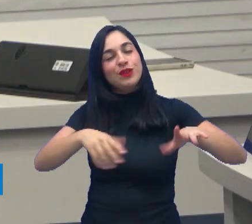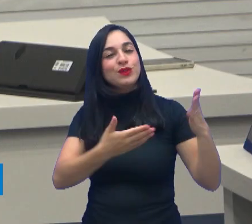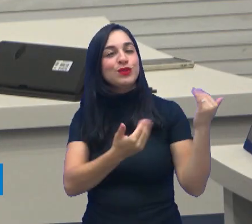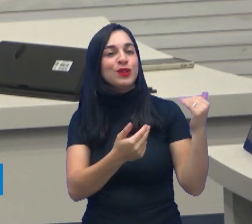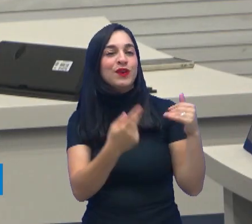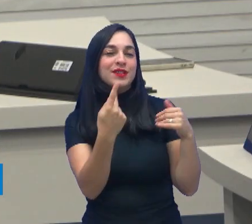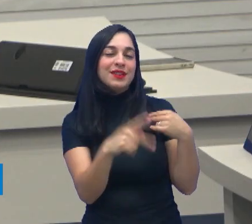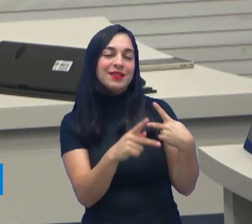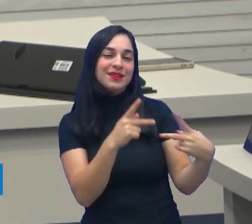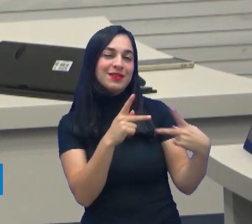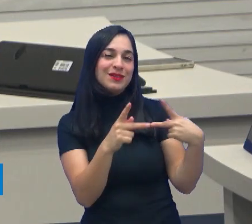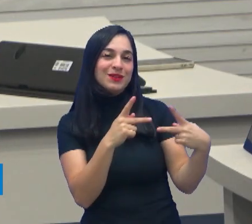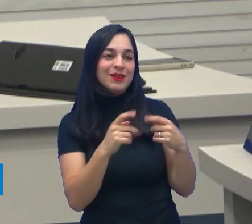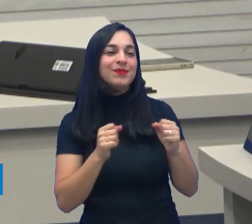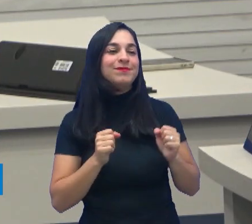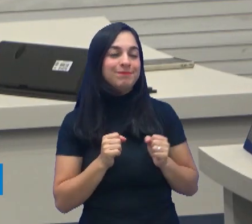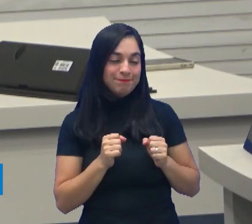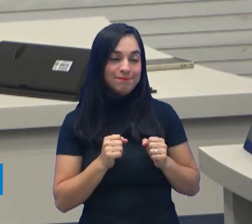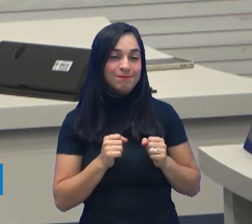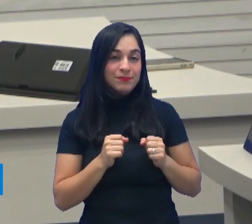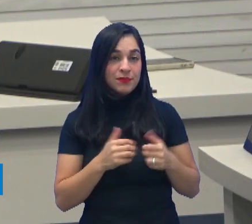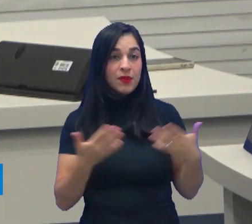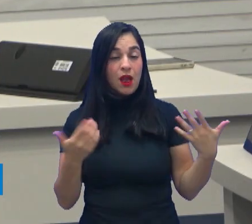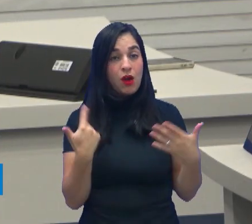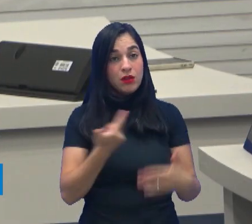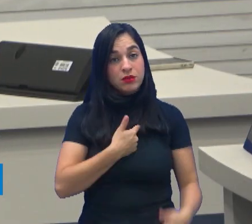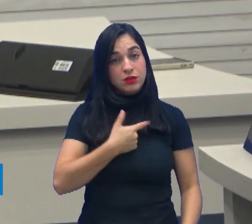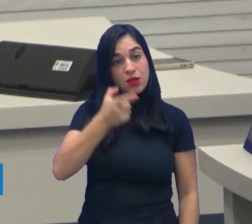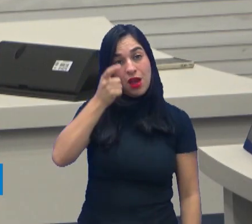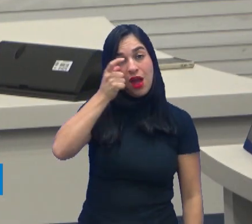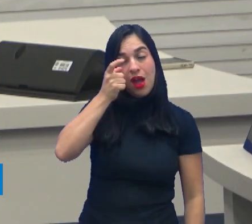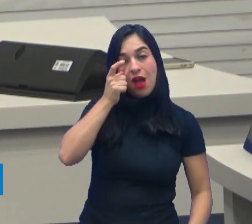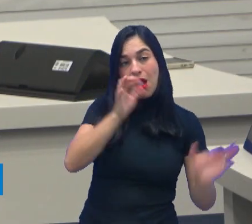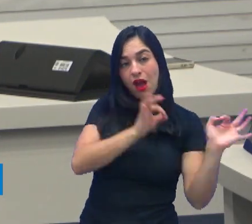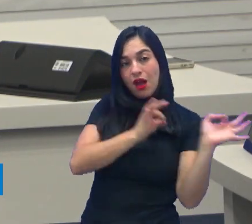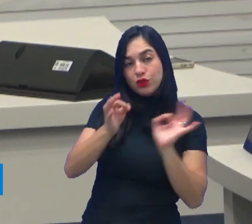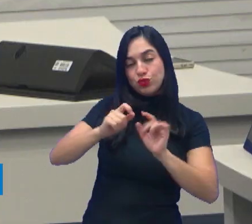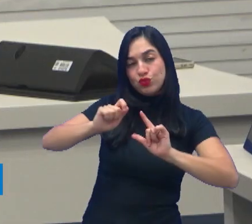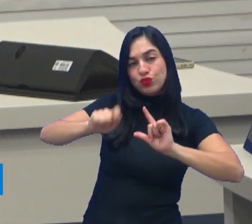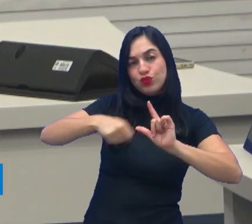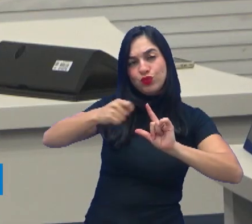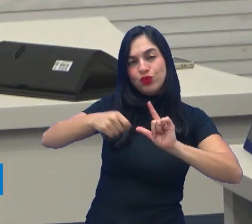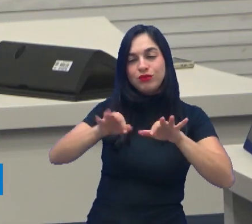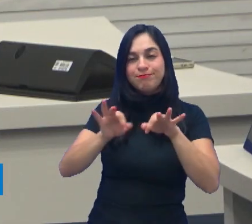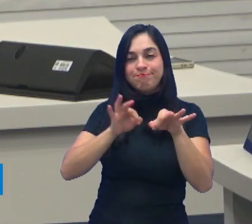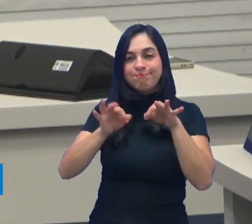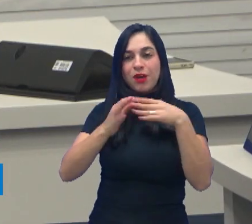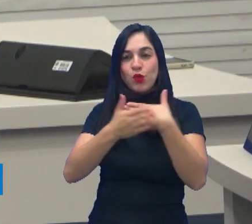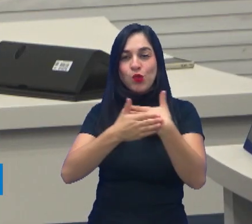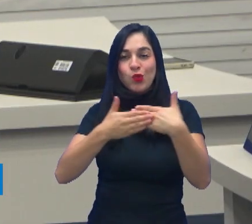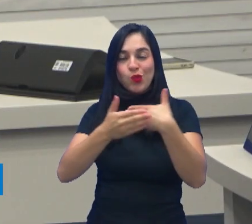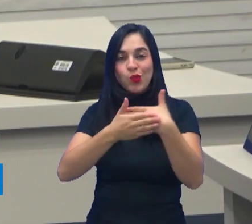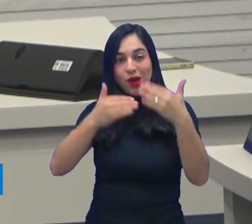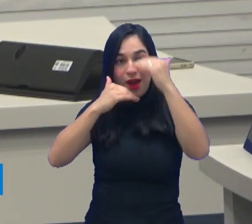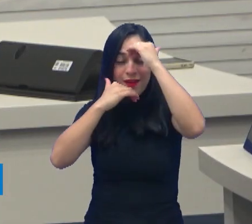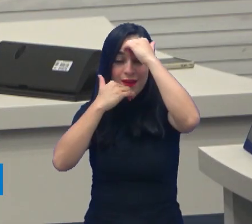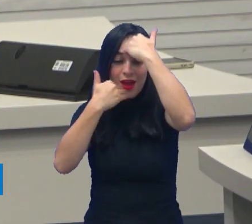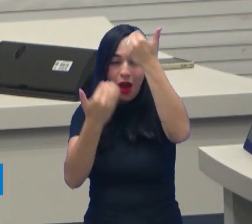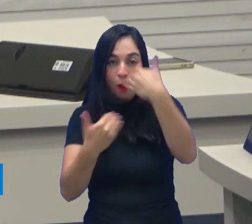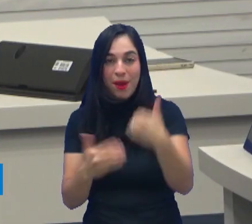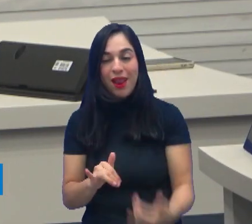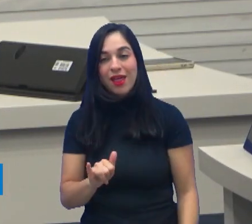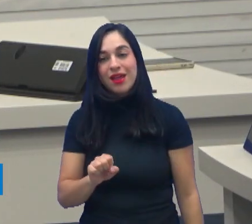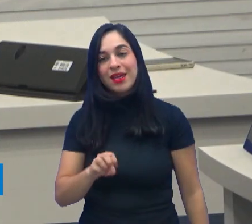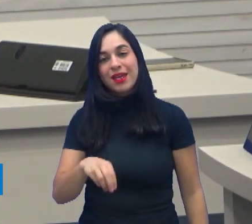José dos Campos. Agora vamos assistir um vídeo preparado com muito carinho em homenagem a Yasmin dos